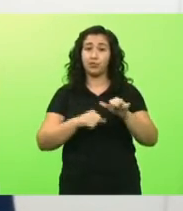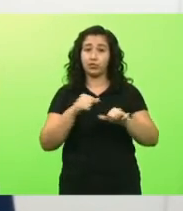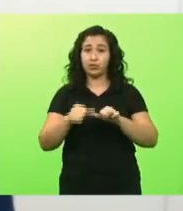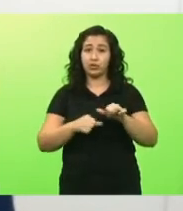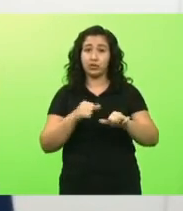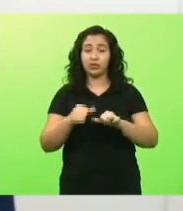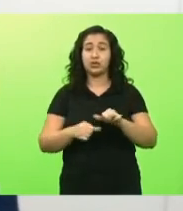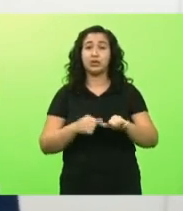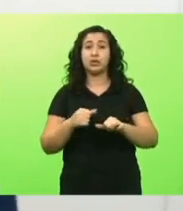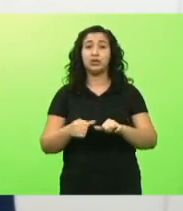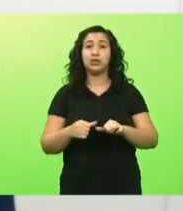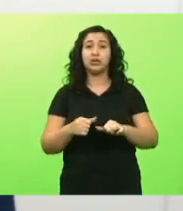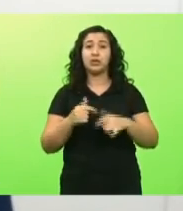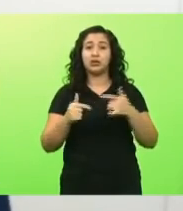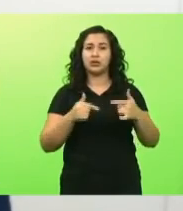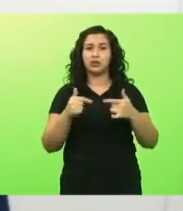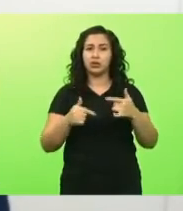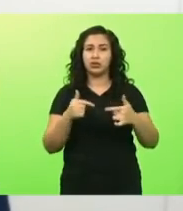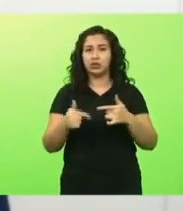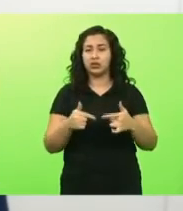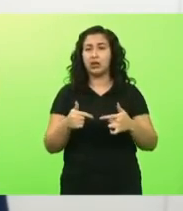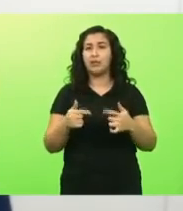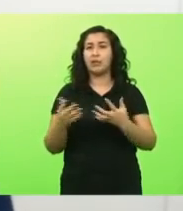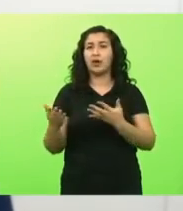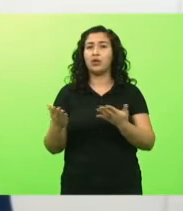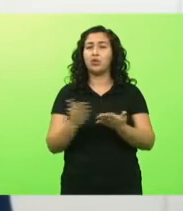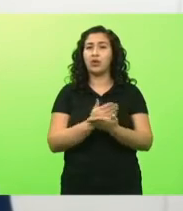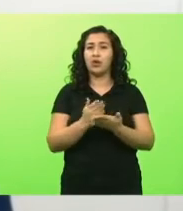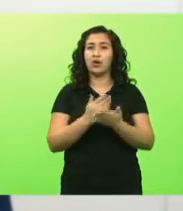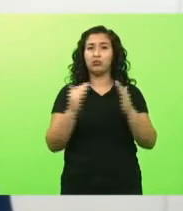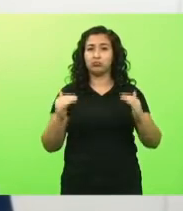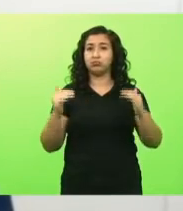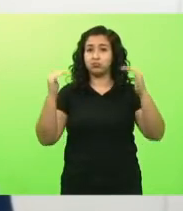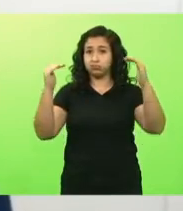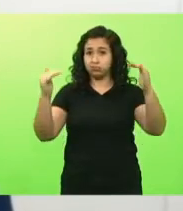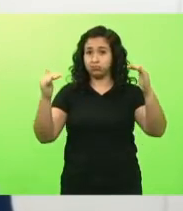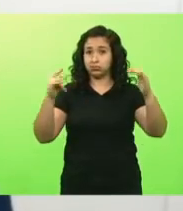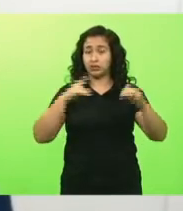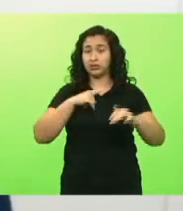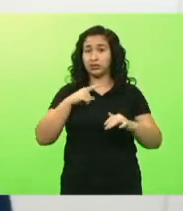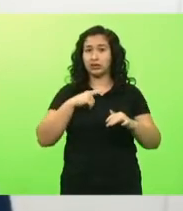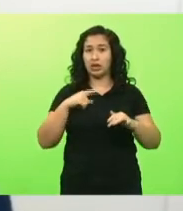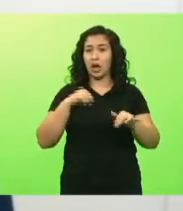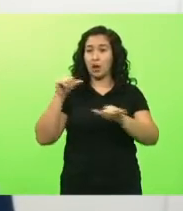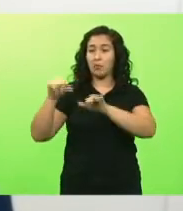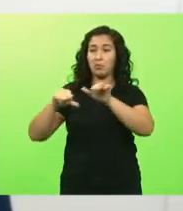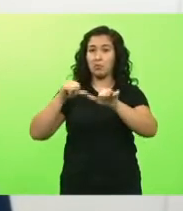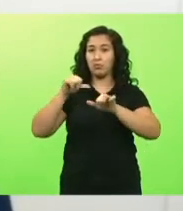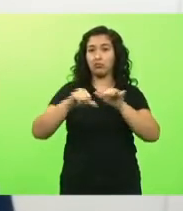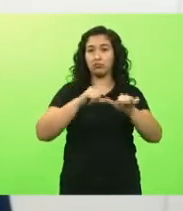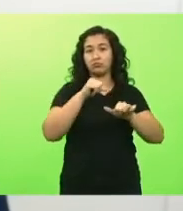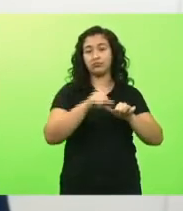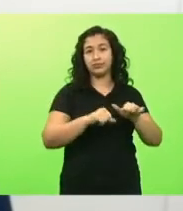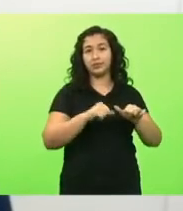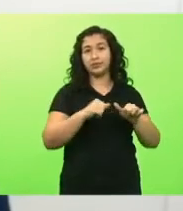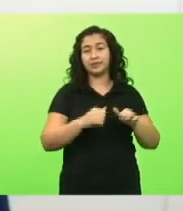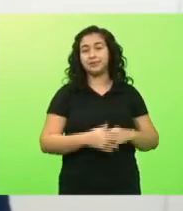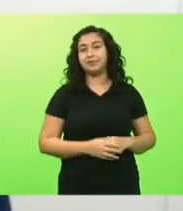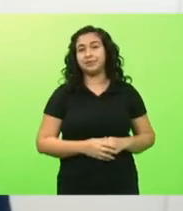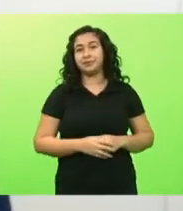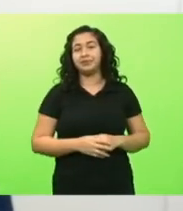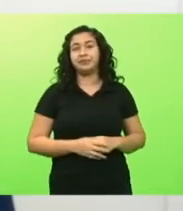e todos os cargos mais elevados tiveram mudança de nível, foram de